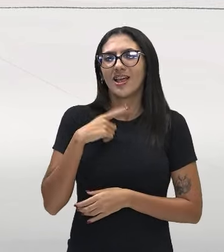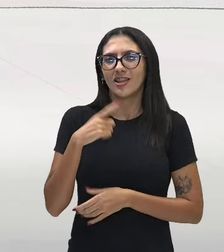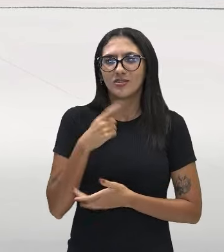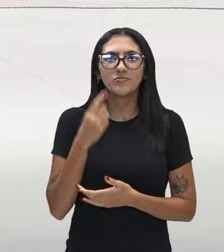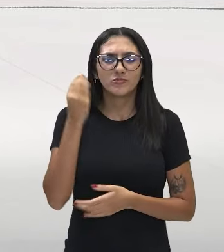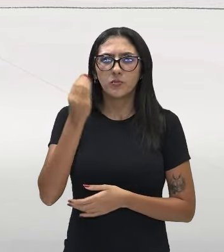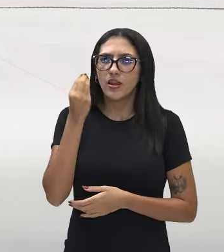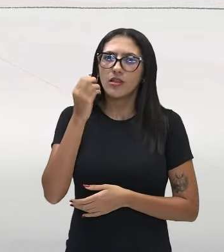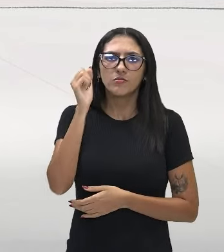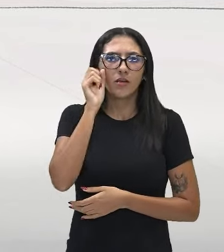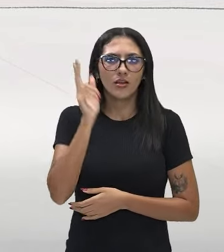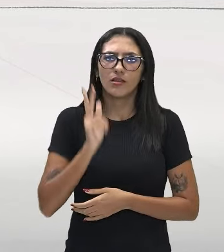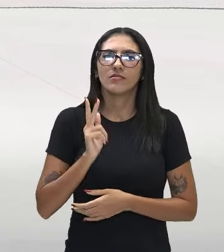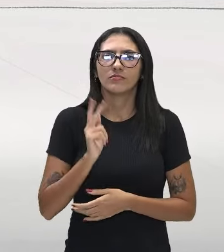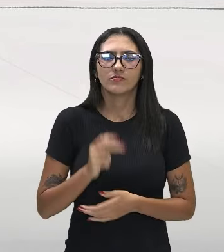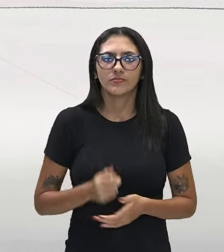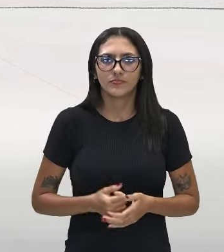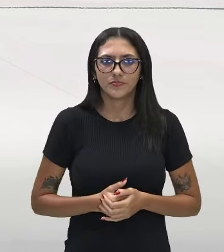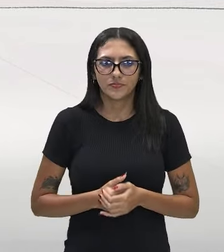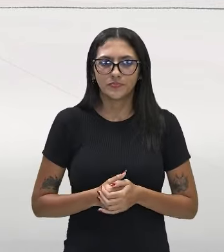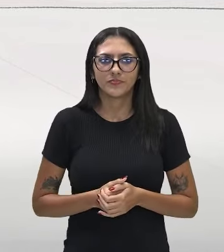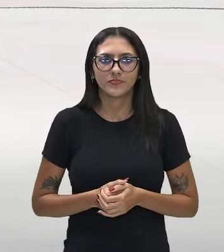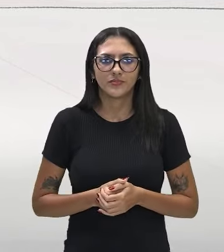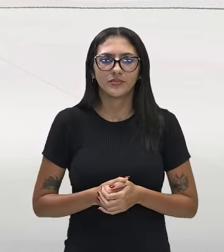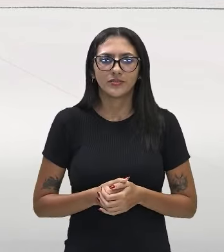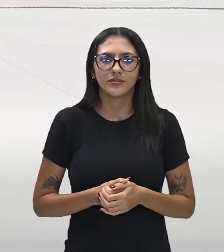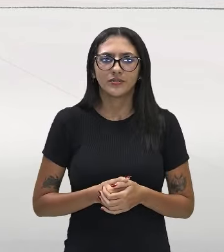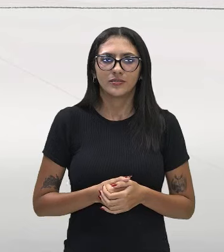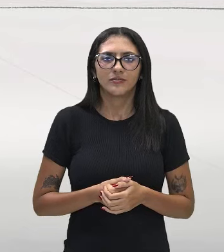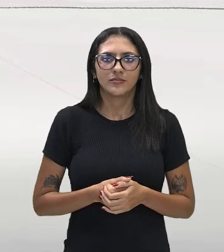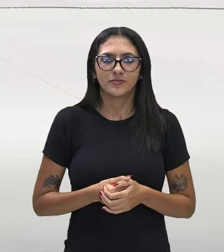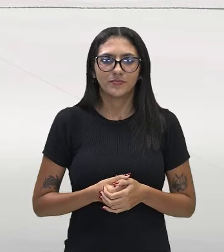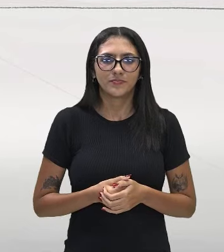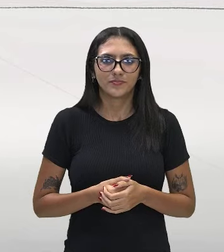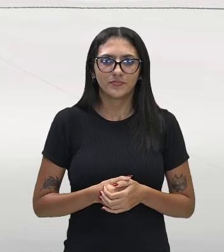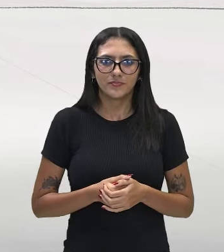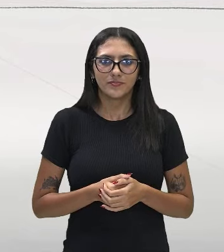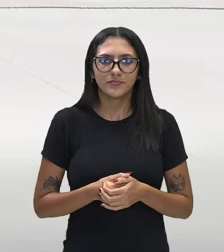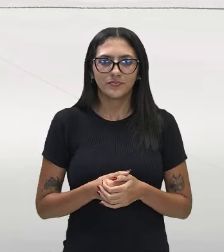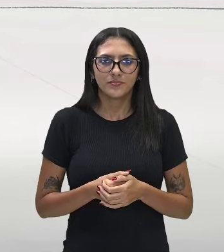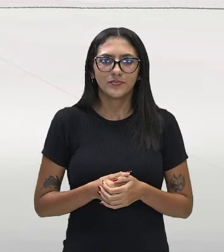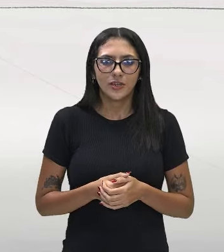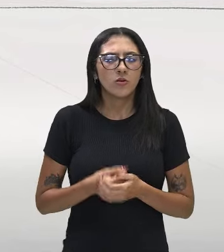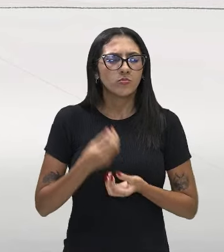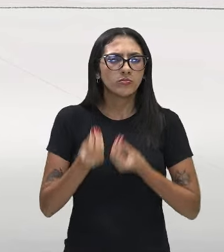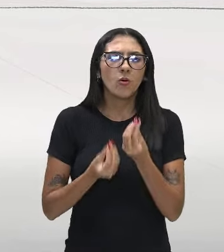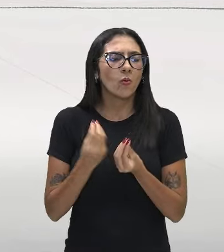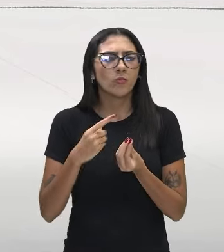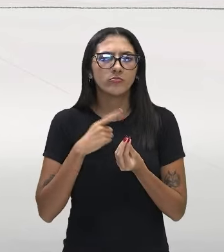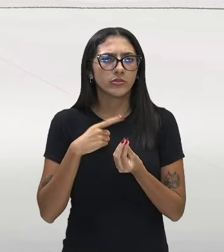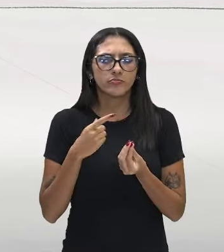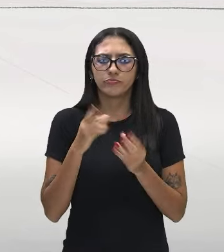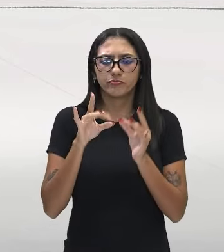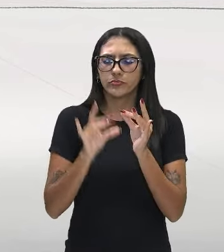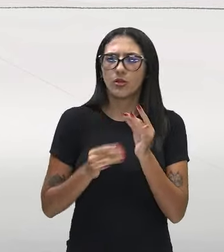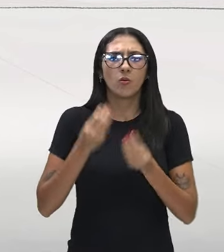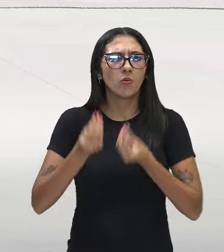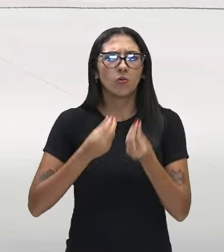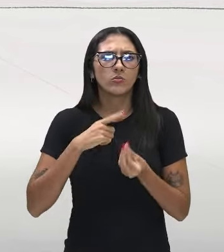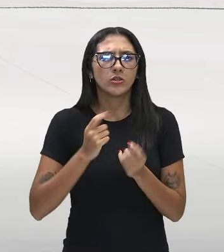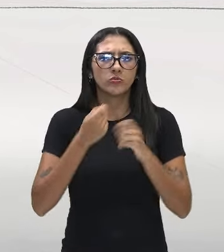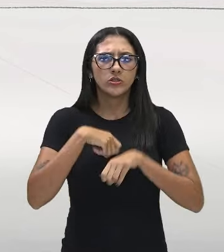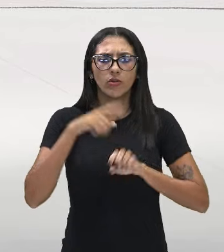família. Por isso que as possibilidades existem. Aí a gente vai se perguntar, tá, então vamos ser mais específico. Como é que eu posso empreender